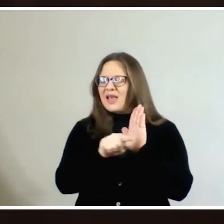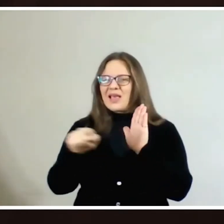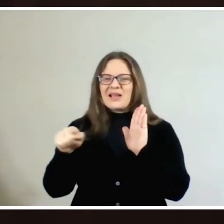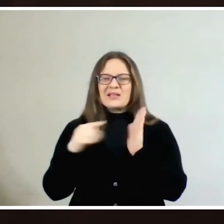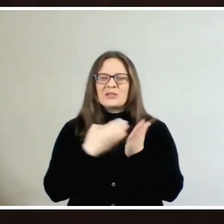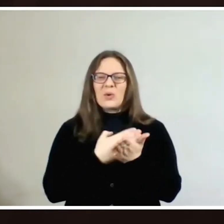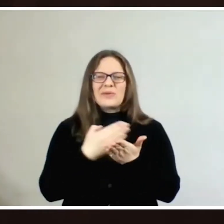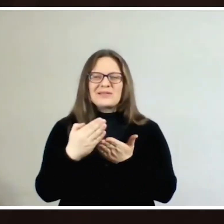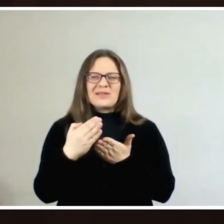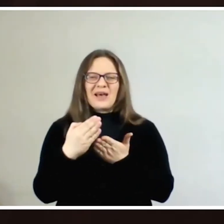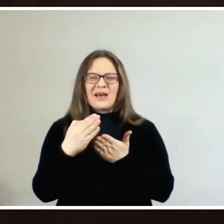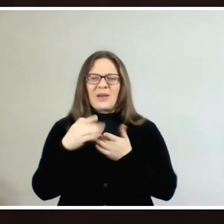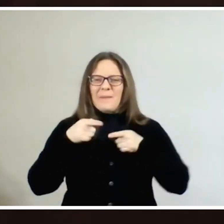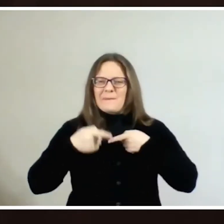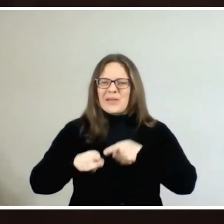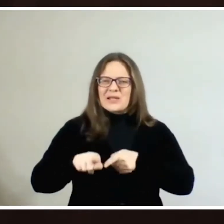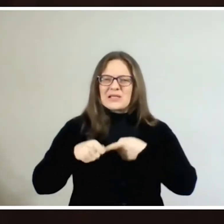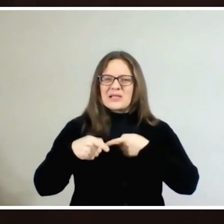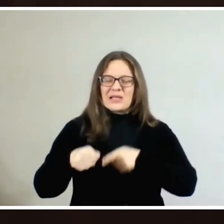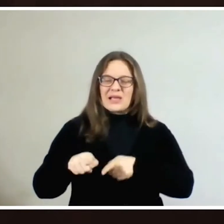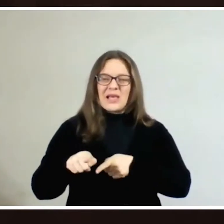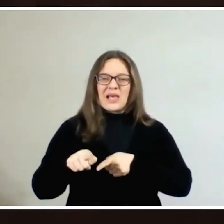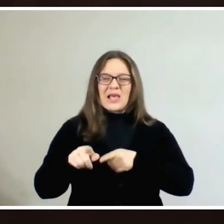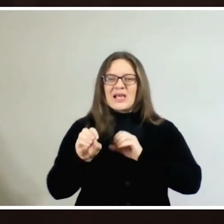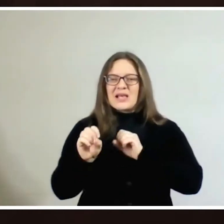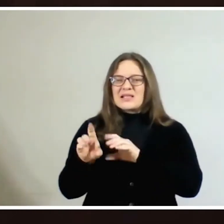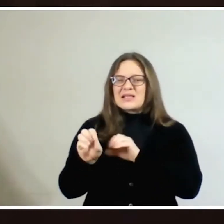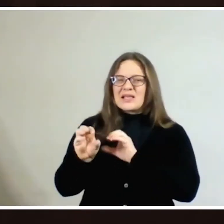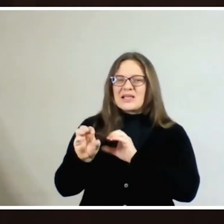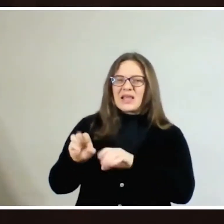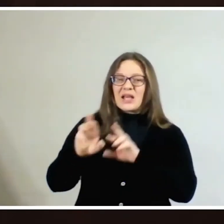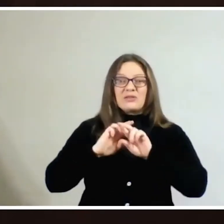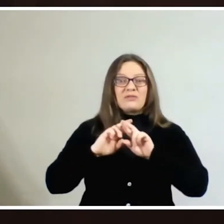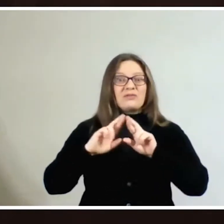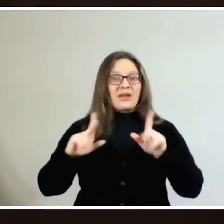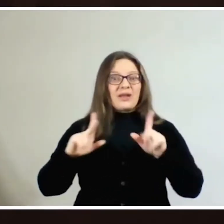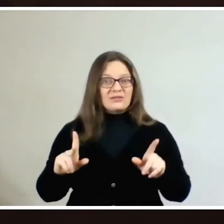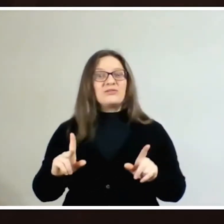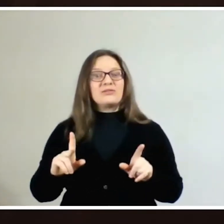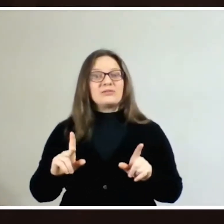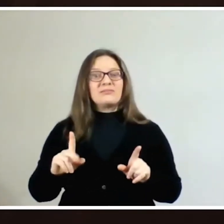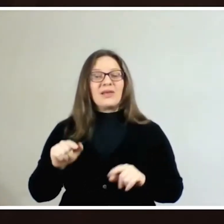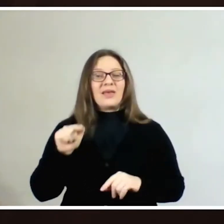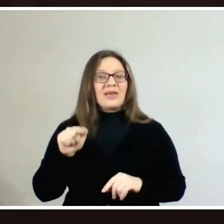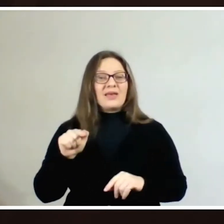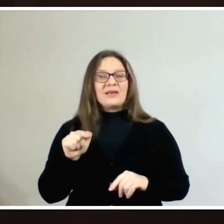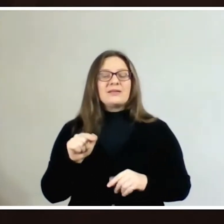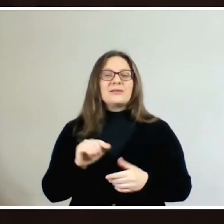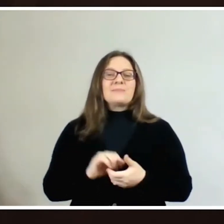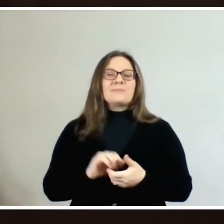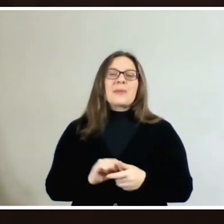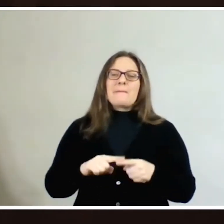haver mais do que uma palavra profética, né? Então, graças a Deus,